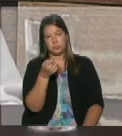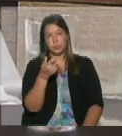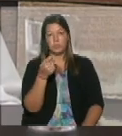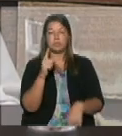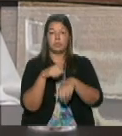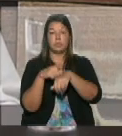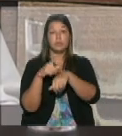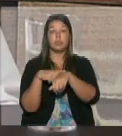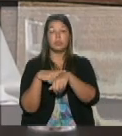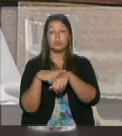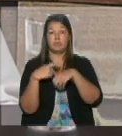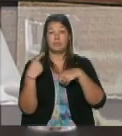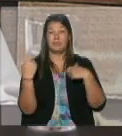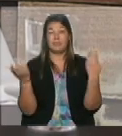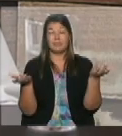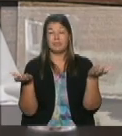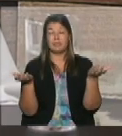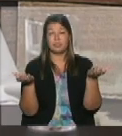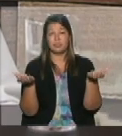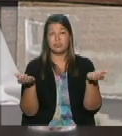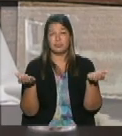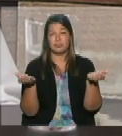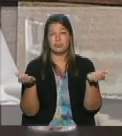mesmo. Pouco tempo. E